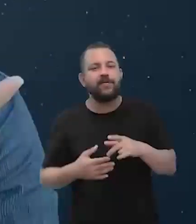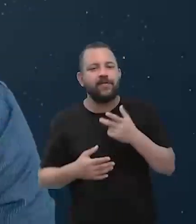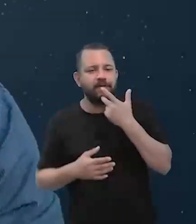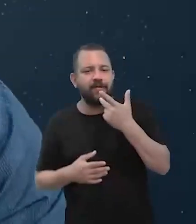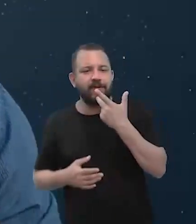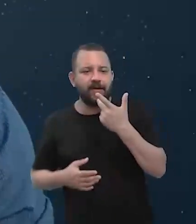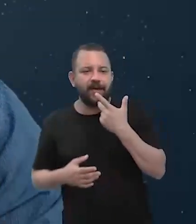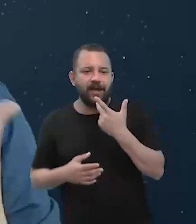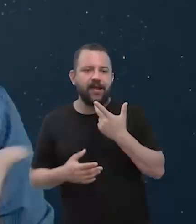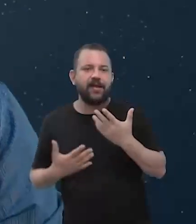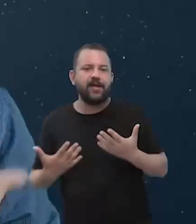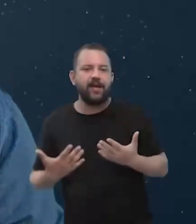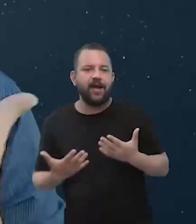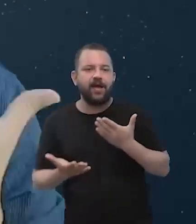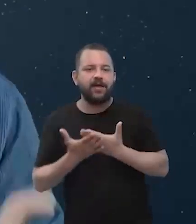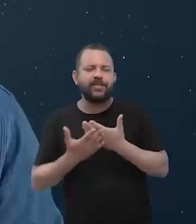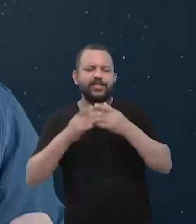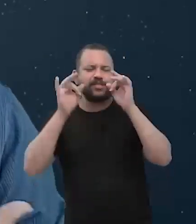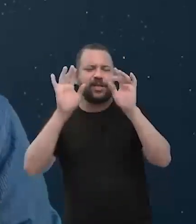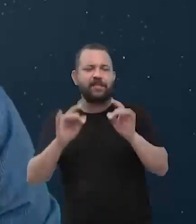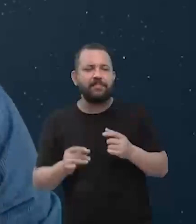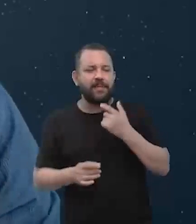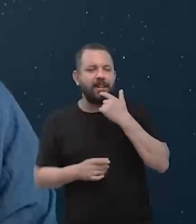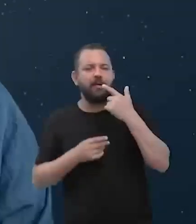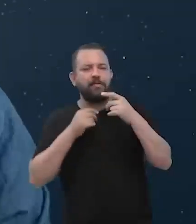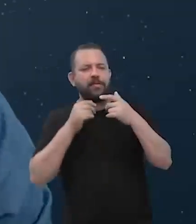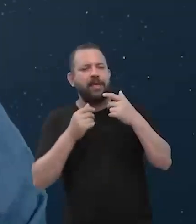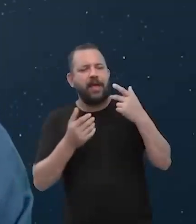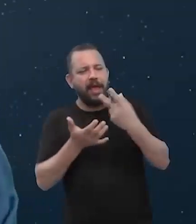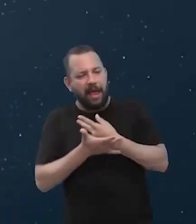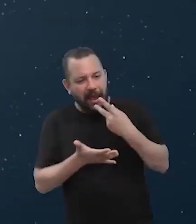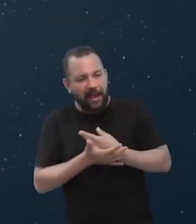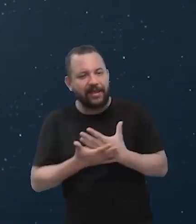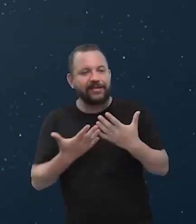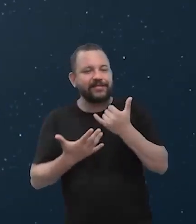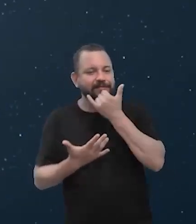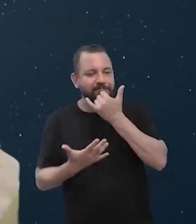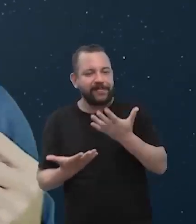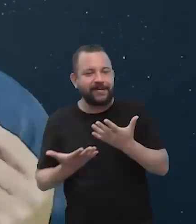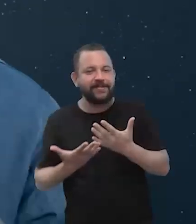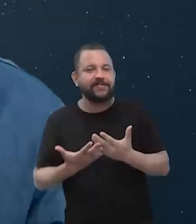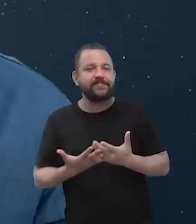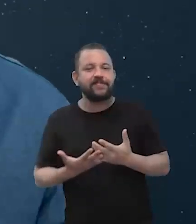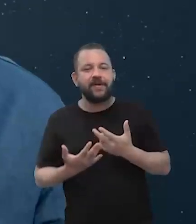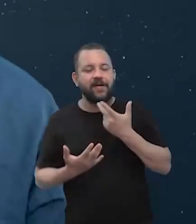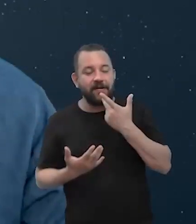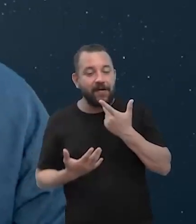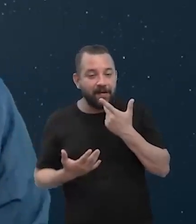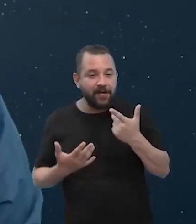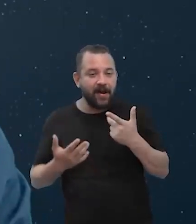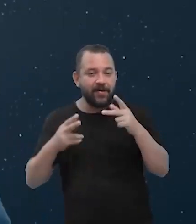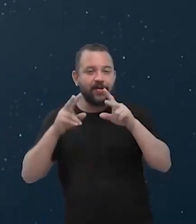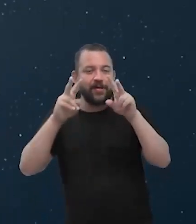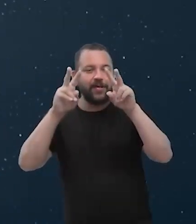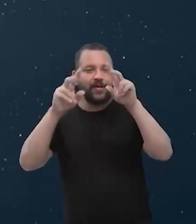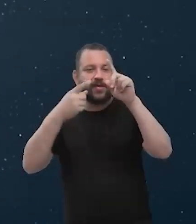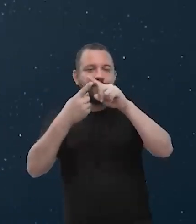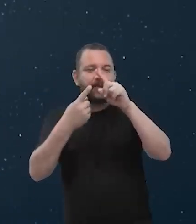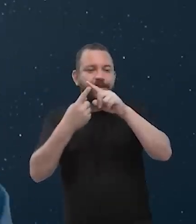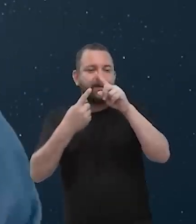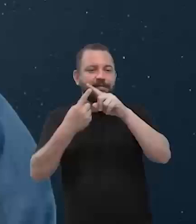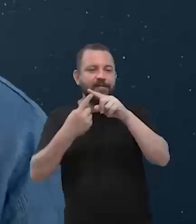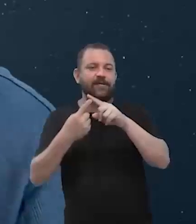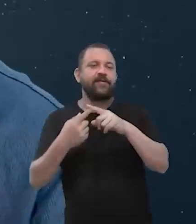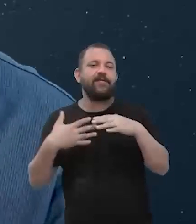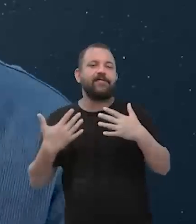tão especial a aula que até a língua enrolou. Vamos estar falando de um dos tópicos da termologia que mais cai